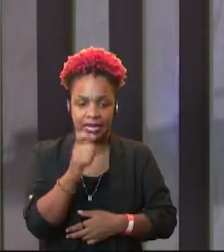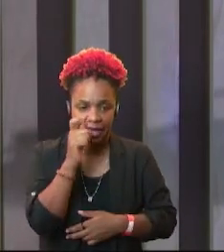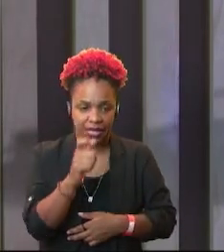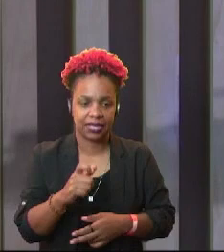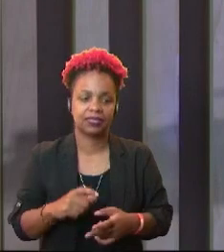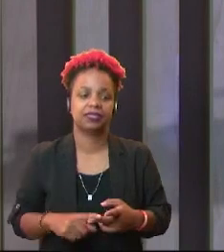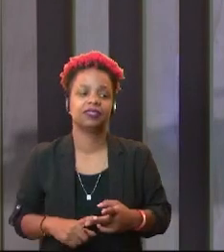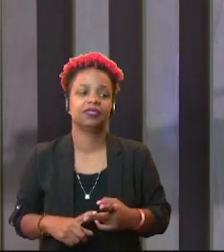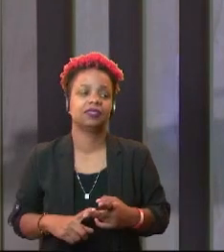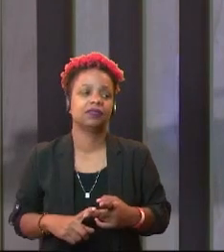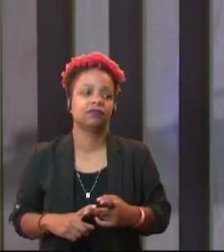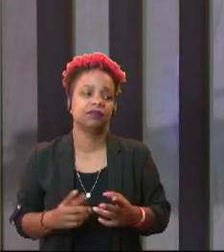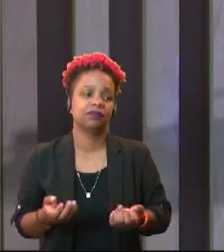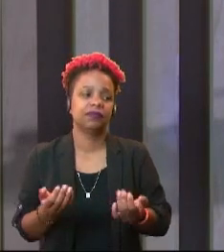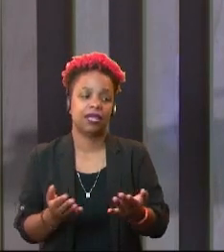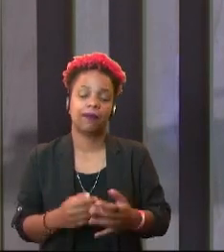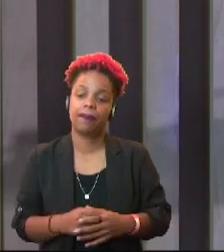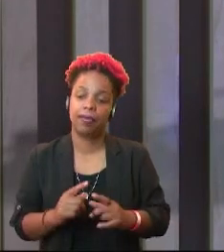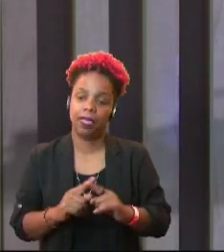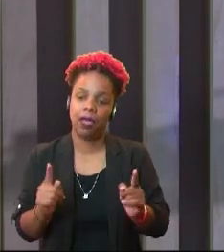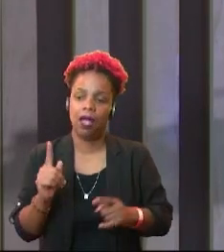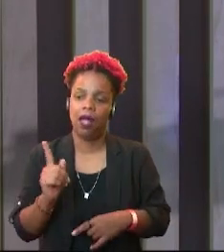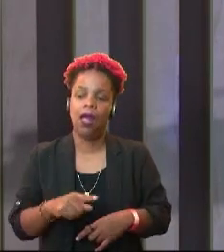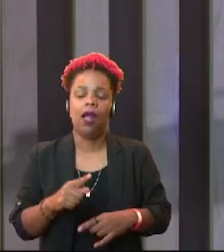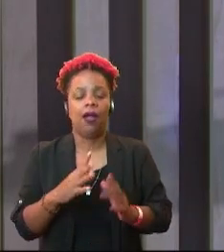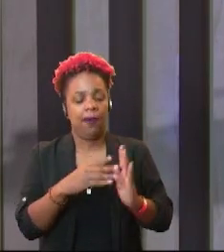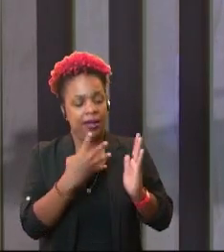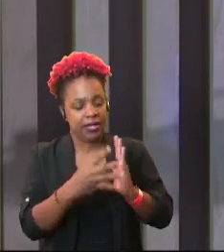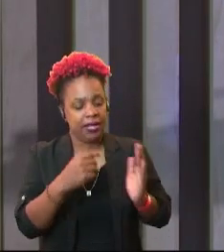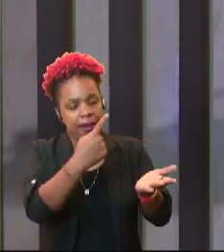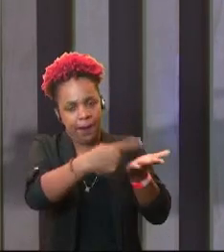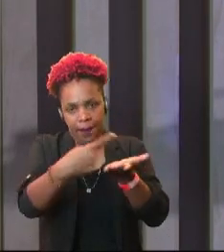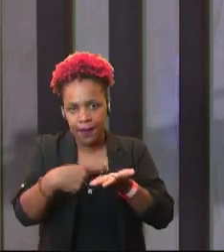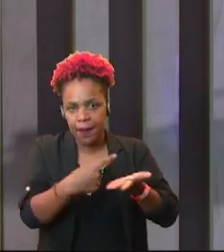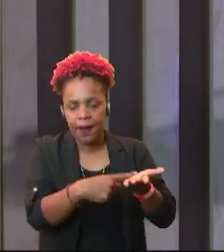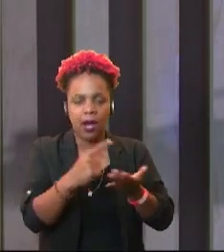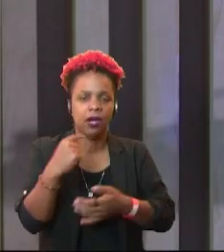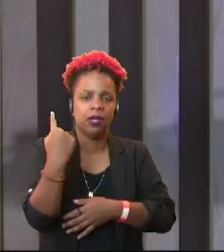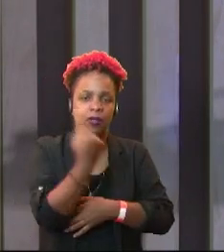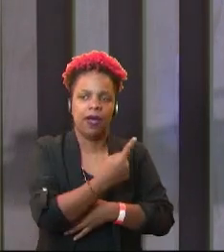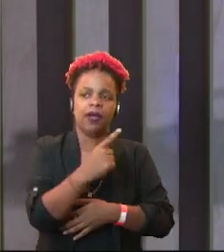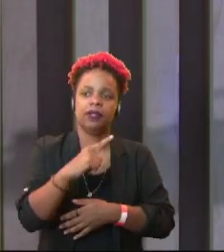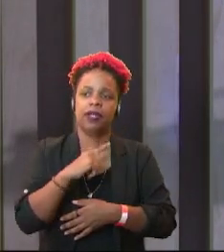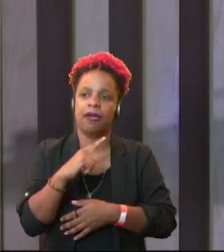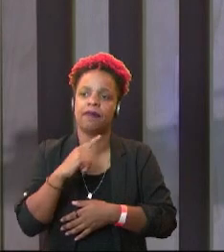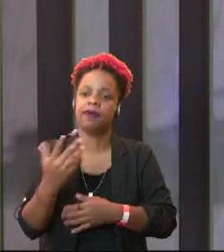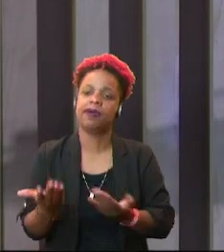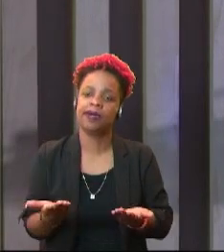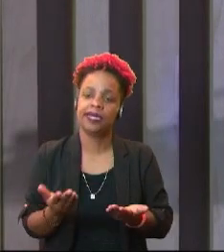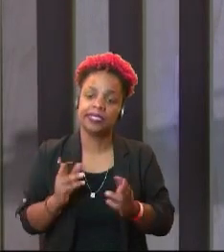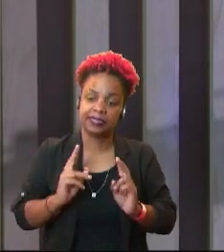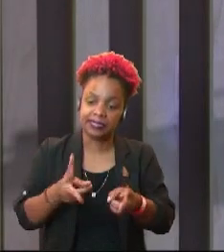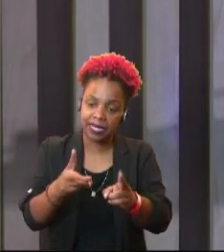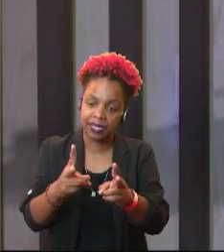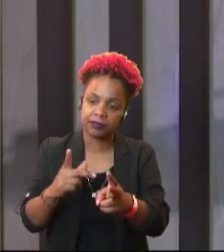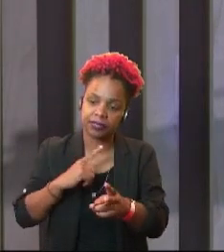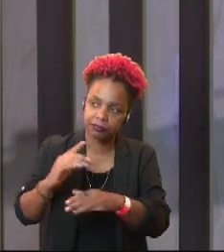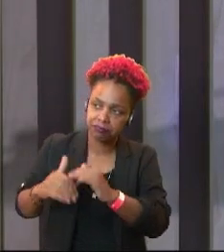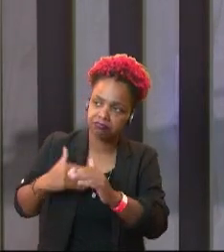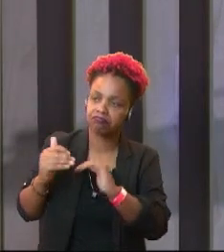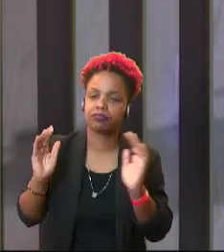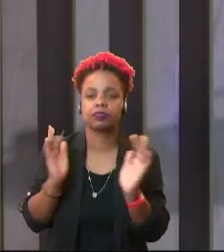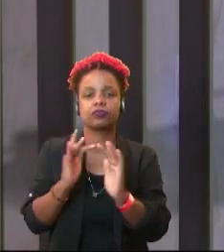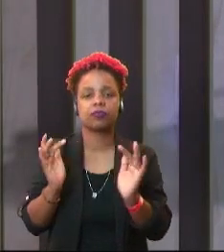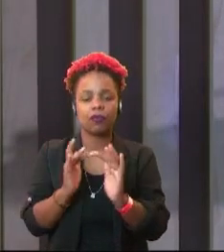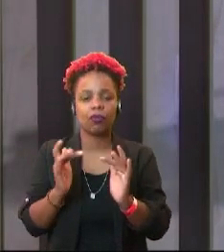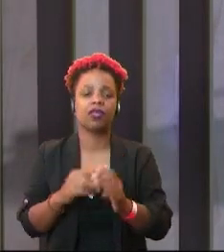suas ofertas. Então, é uma agenda mutuamente acordada. E nós, e nos anos recentes, nós estamos construindo os nossos contatos,